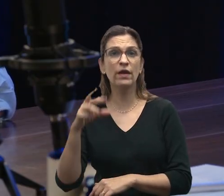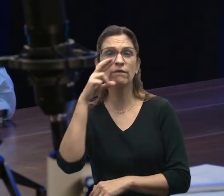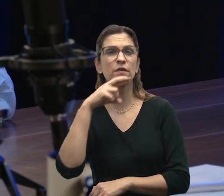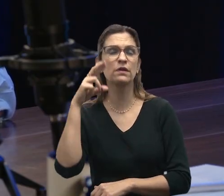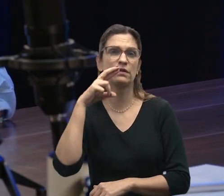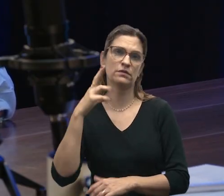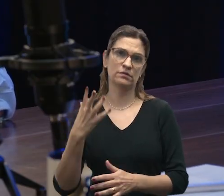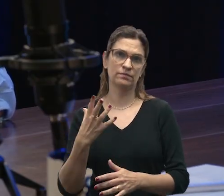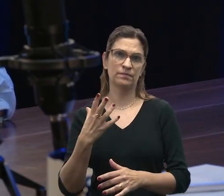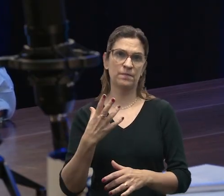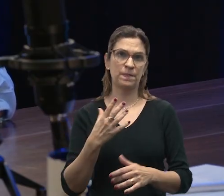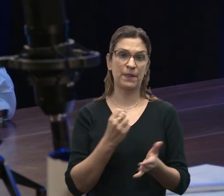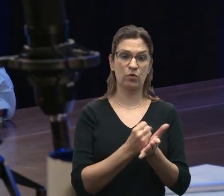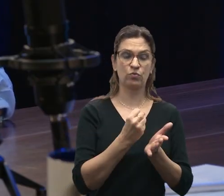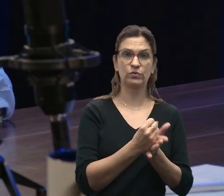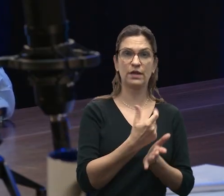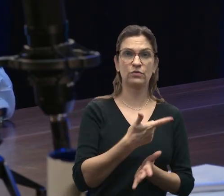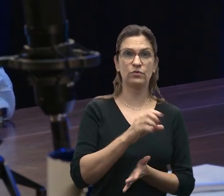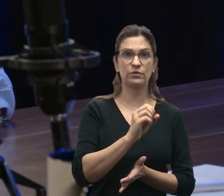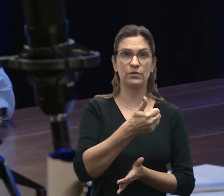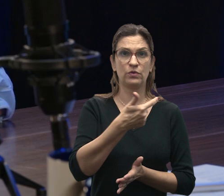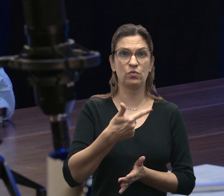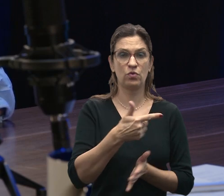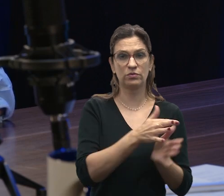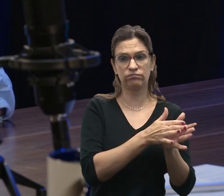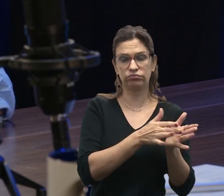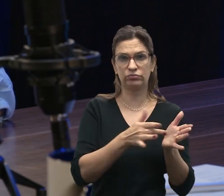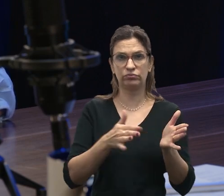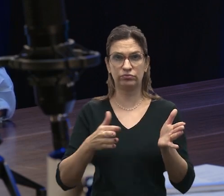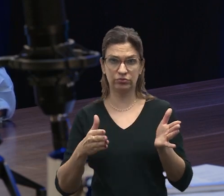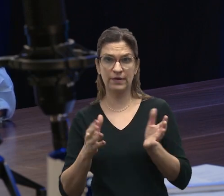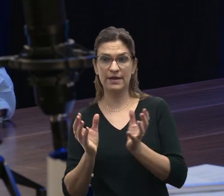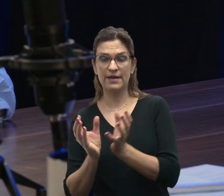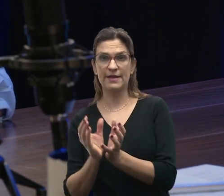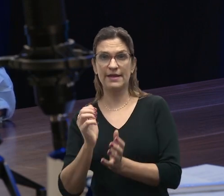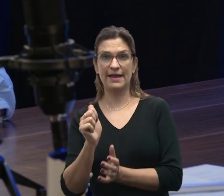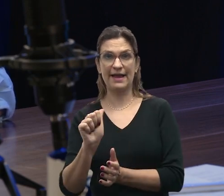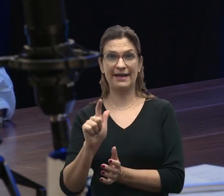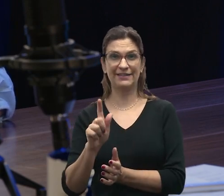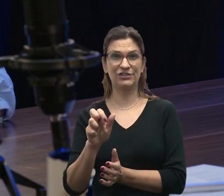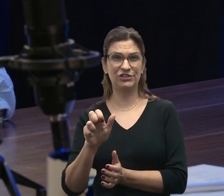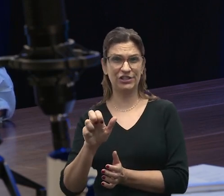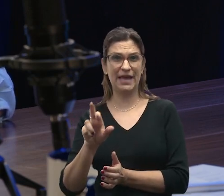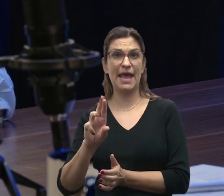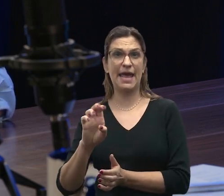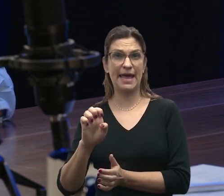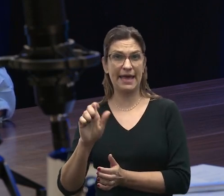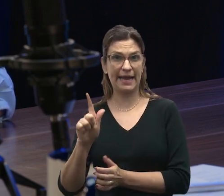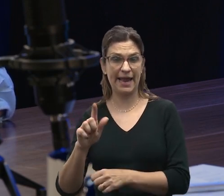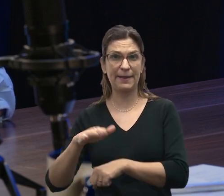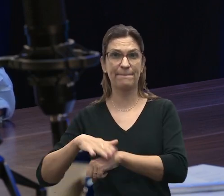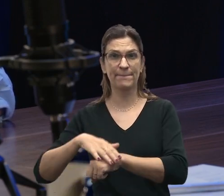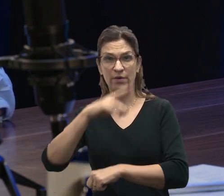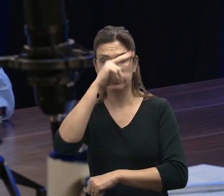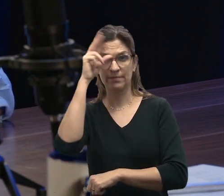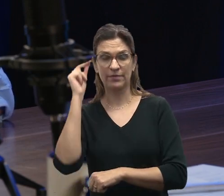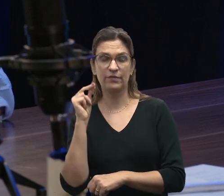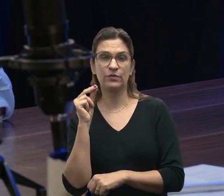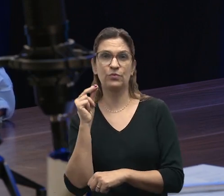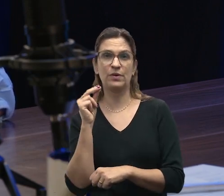auditoria feita pela GEREG, que é a Agência de Regulação, foi aberta em janeiro de 2025